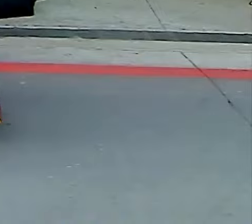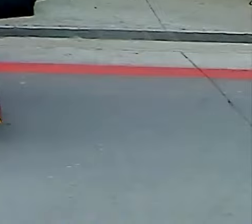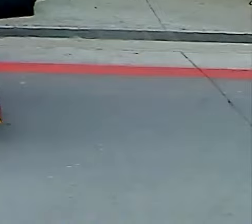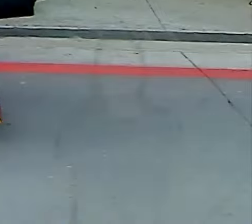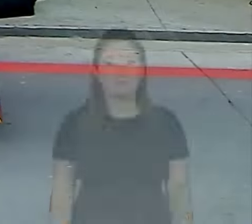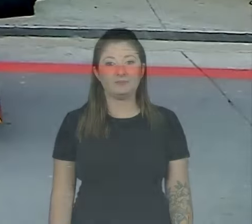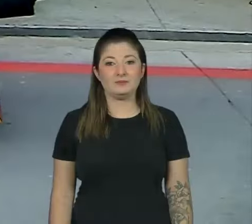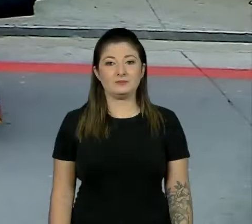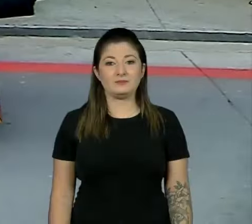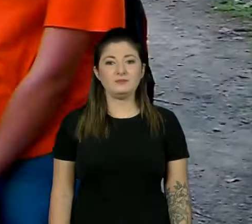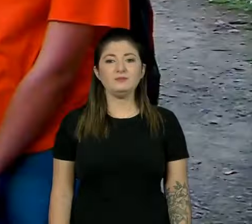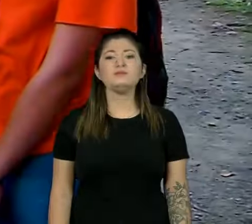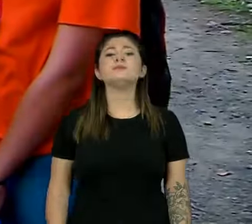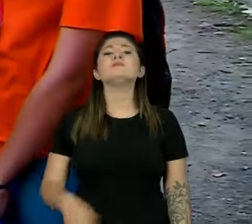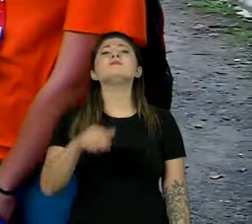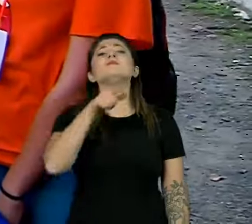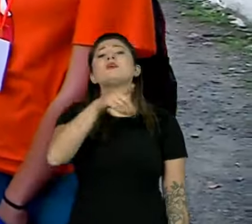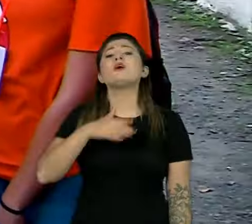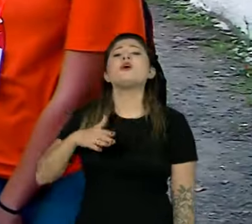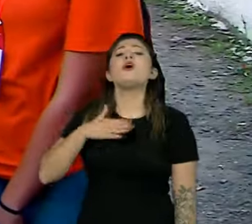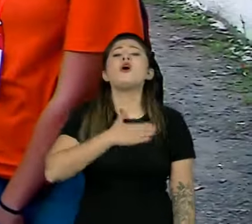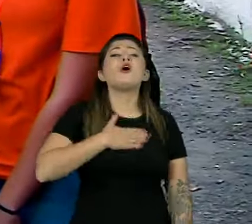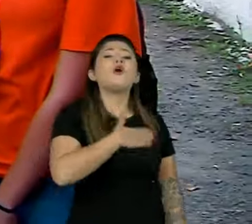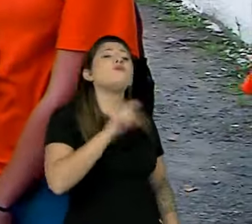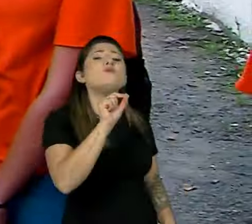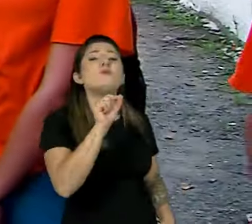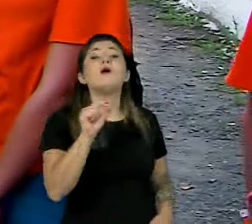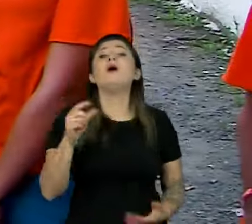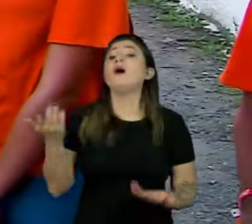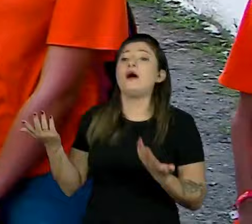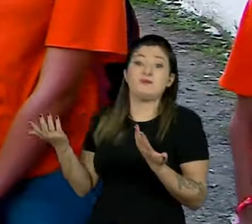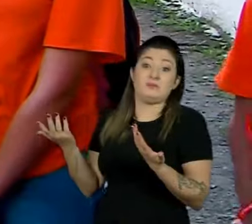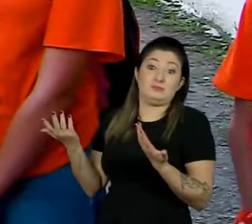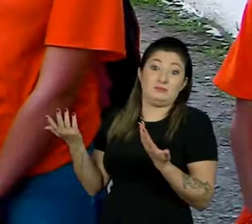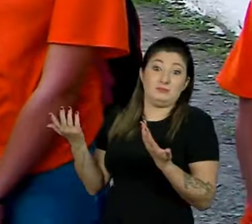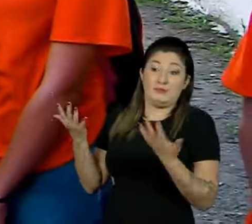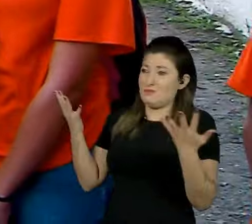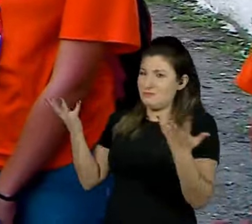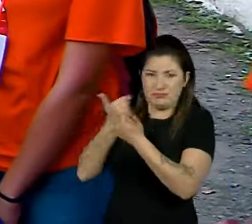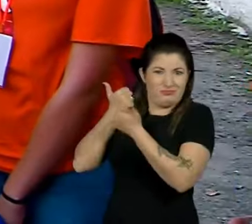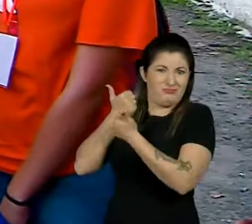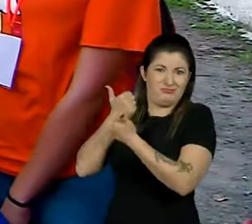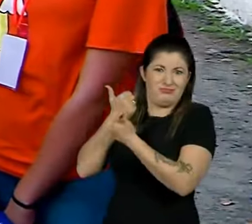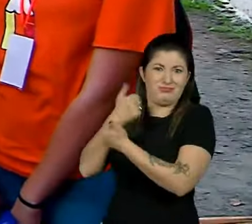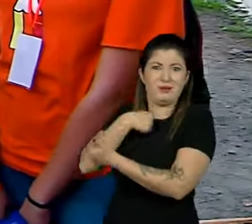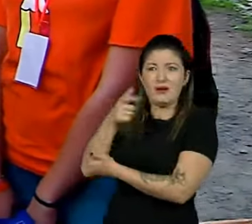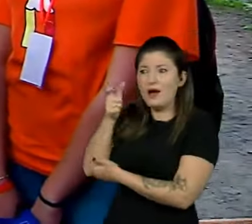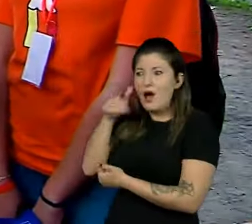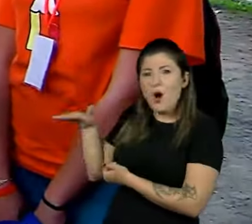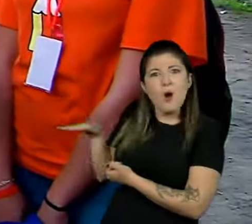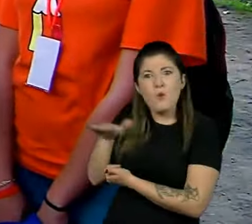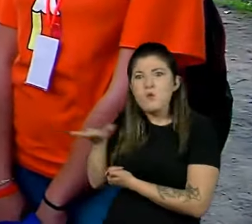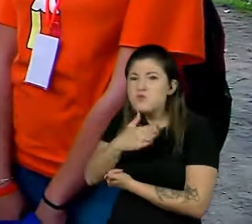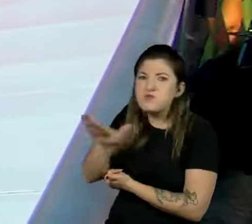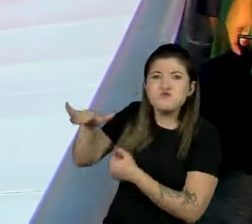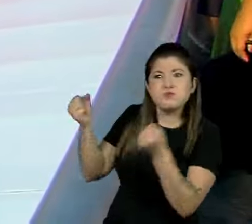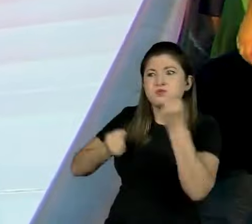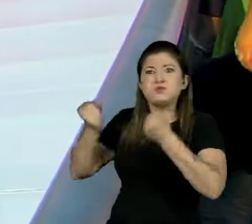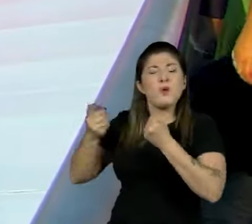O que vocês mais gostaram do evento? O evento foi incrível. Principalmente quando a gente viu os carros acelerando de uma forma tão